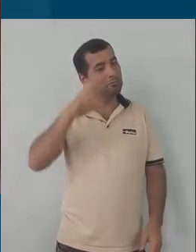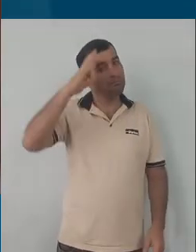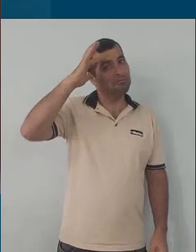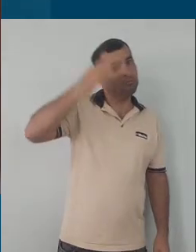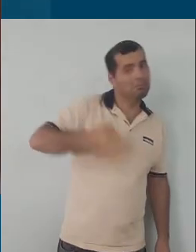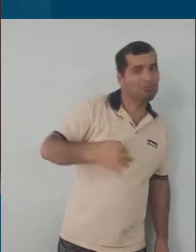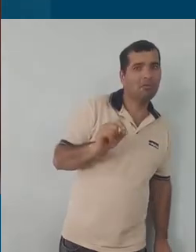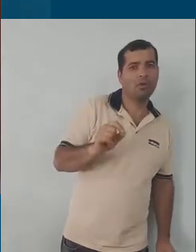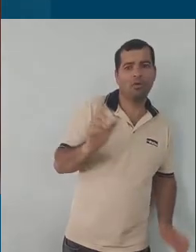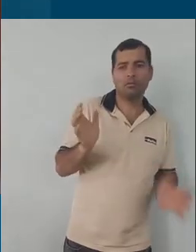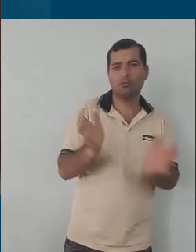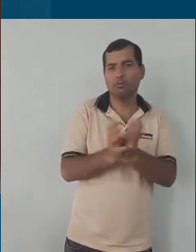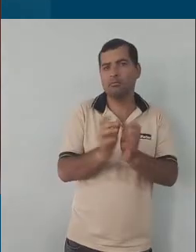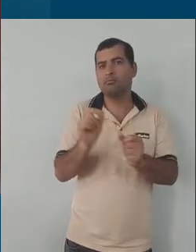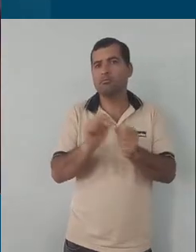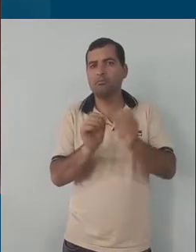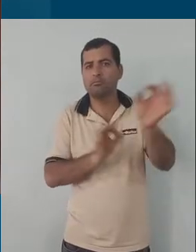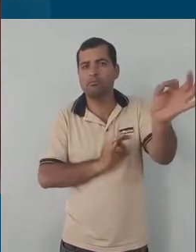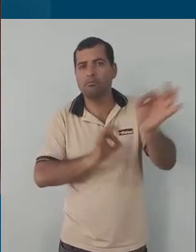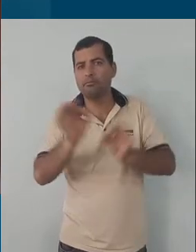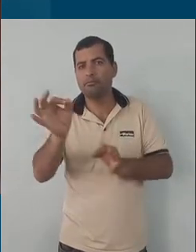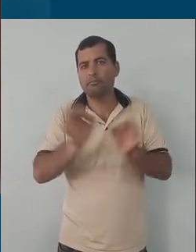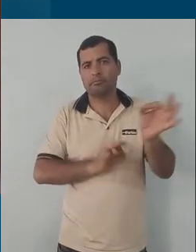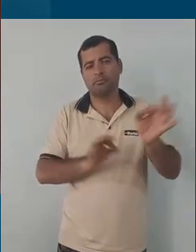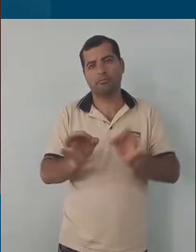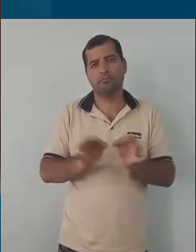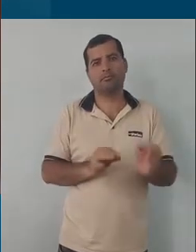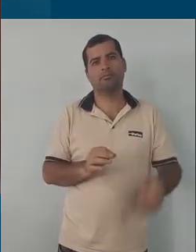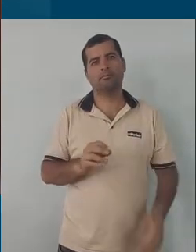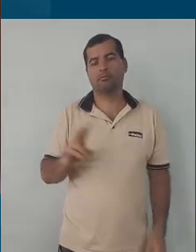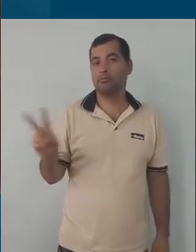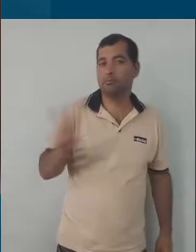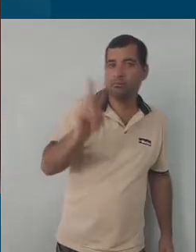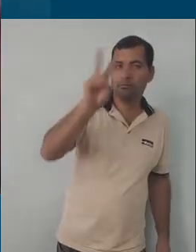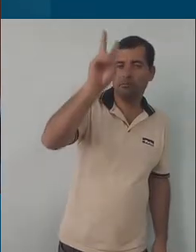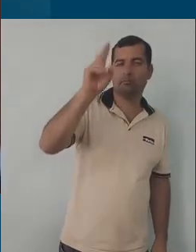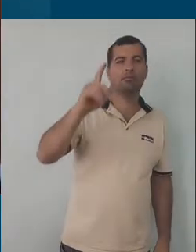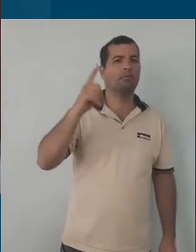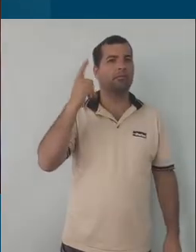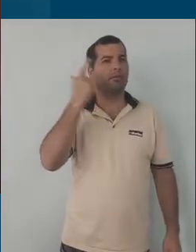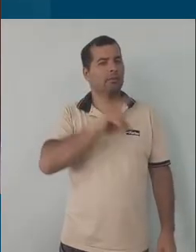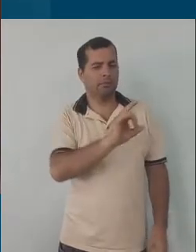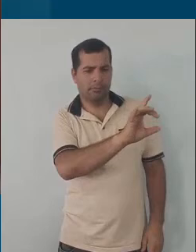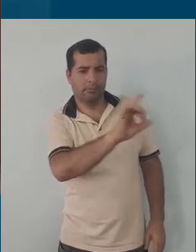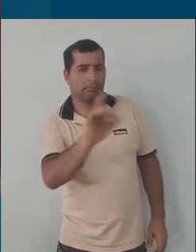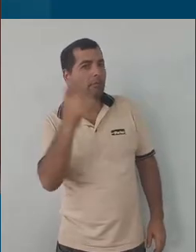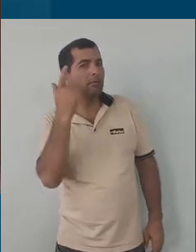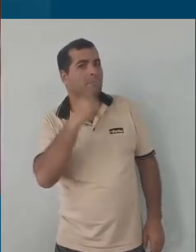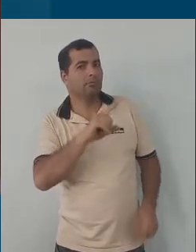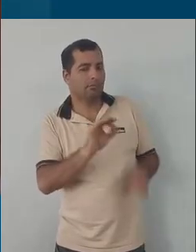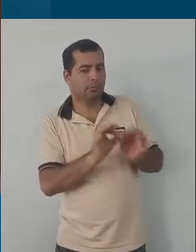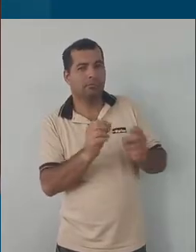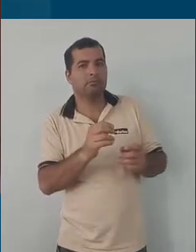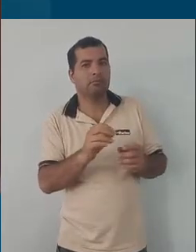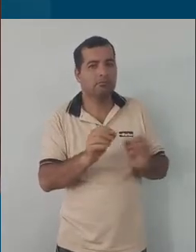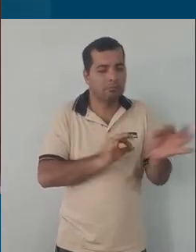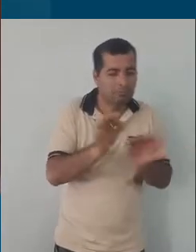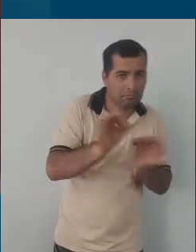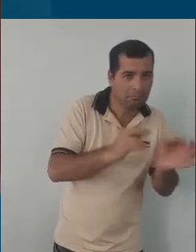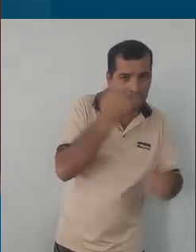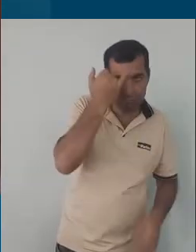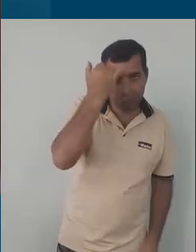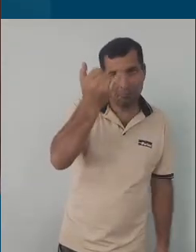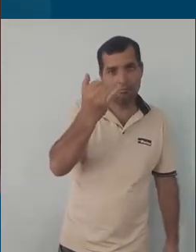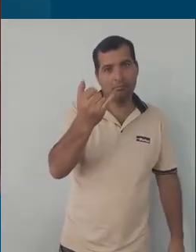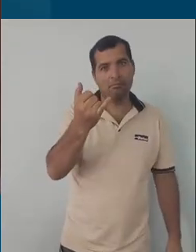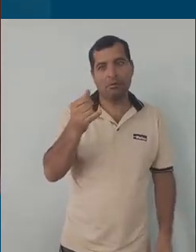do grupo, né? Então, assim, valorizar a iniciativa de um, mas não é seguir a iniciativa de um, é